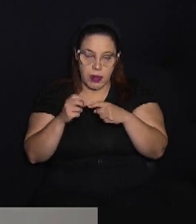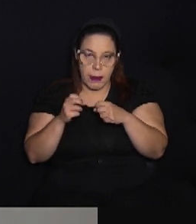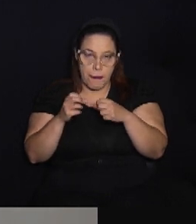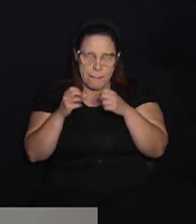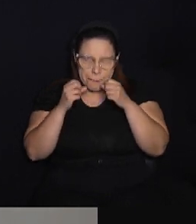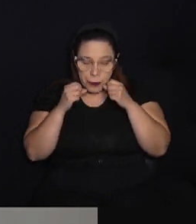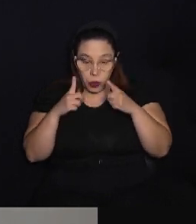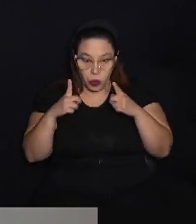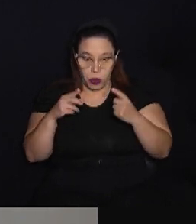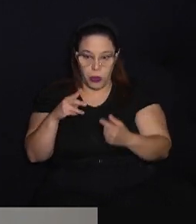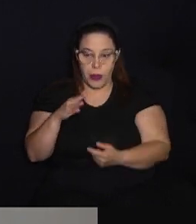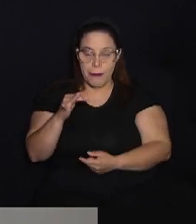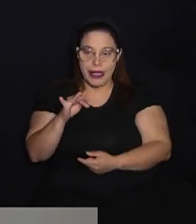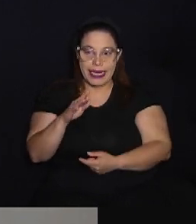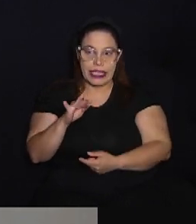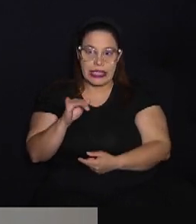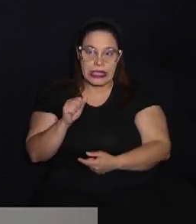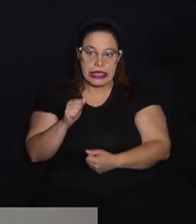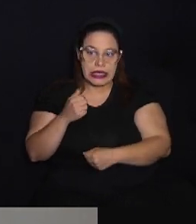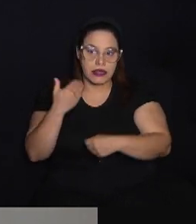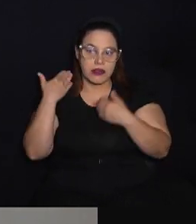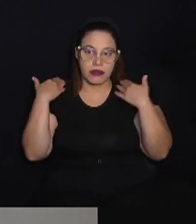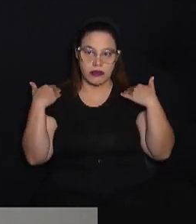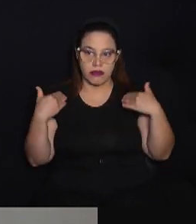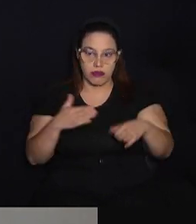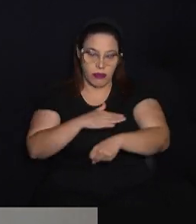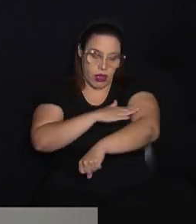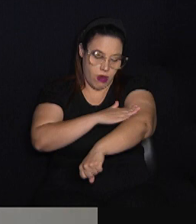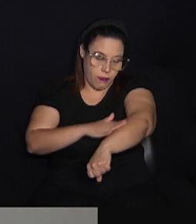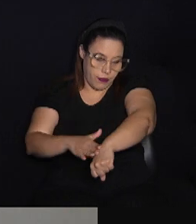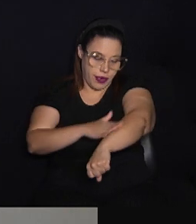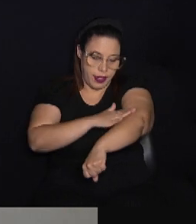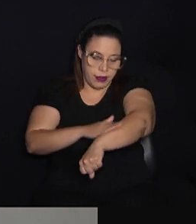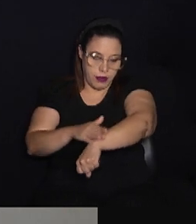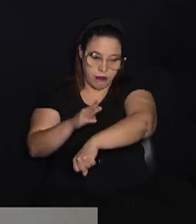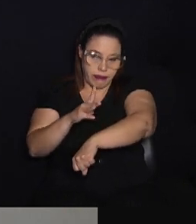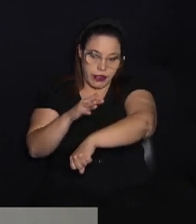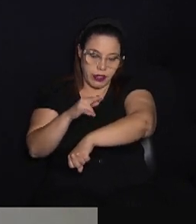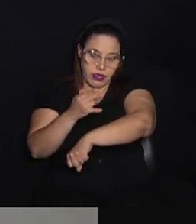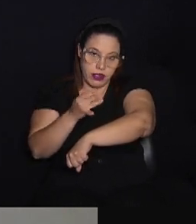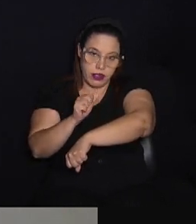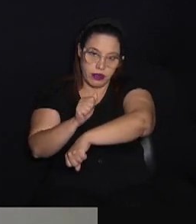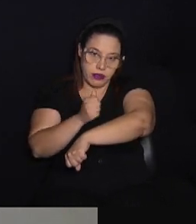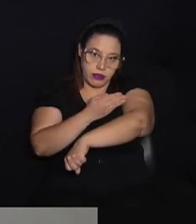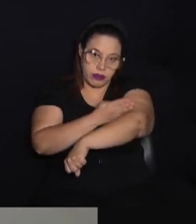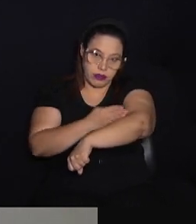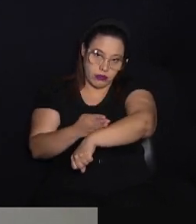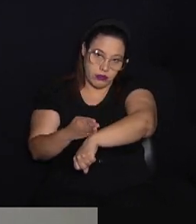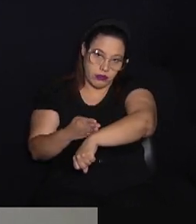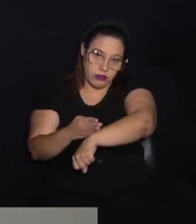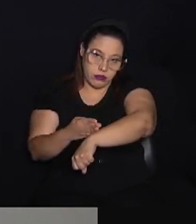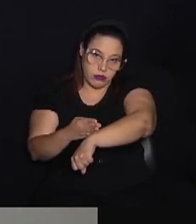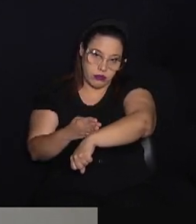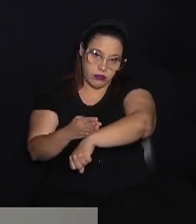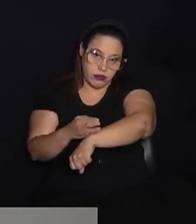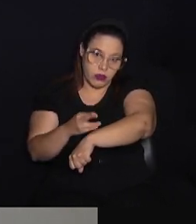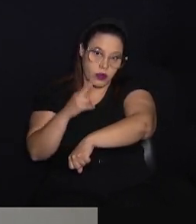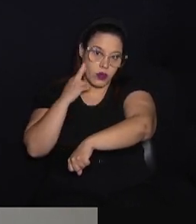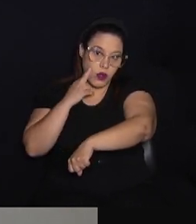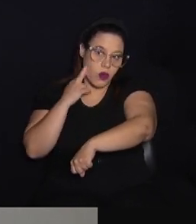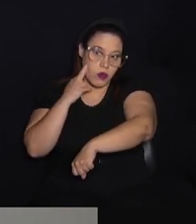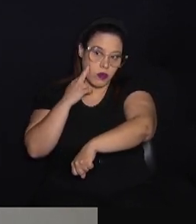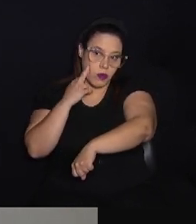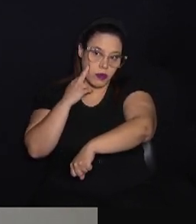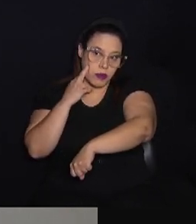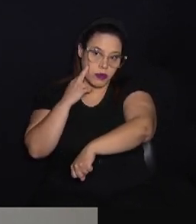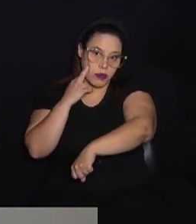branca. Então, quem tem a pele branca, é, tanto mais amarelada quanto mais rosada, a